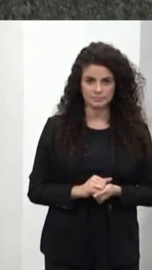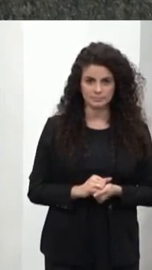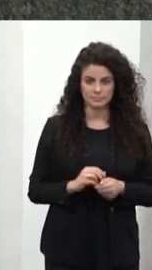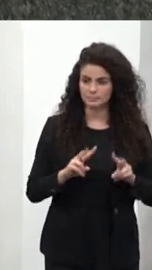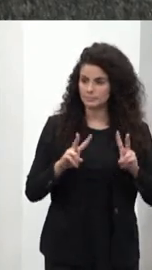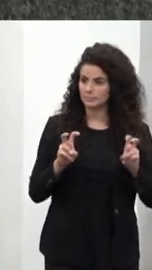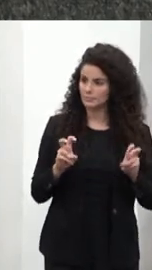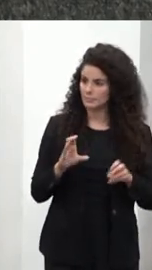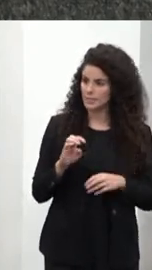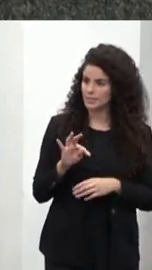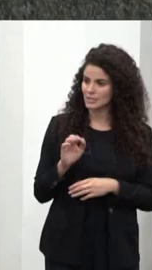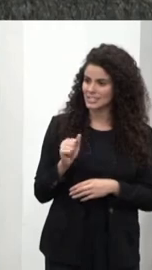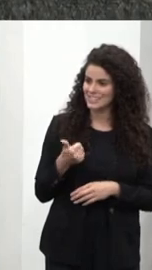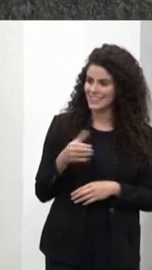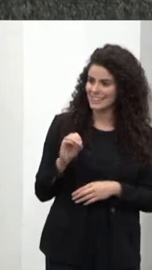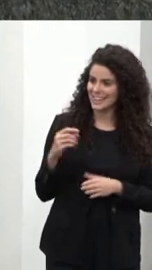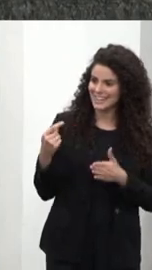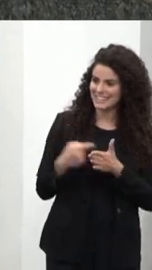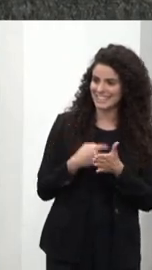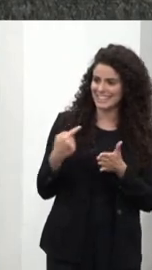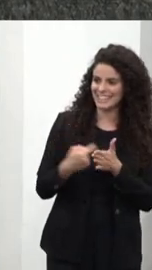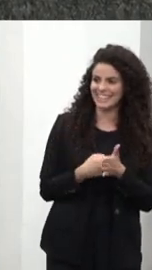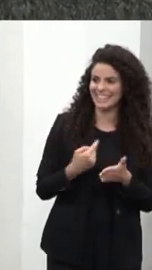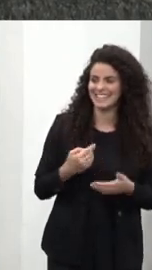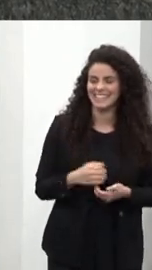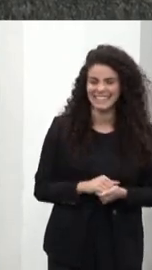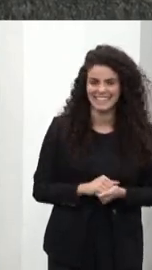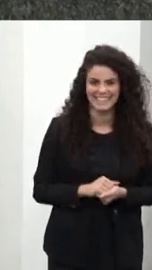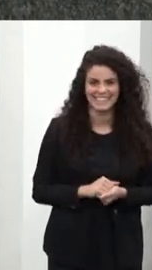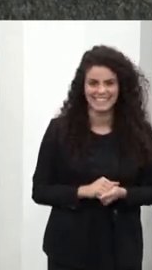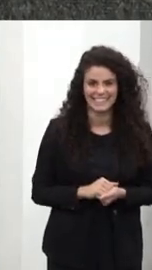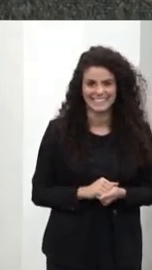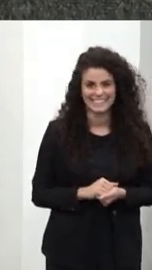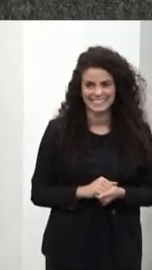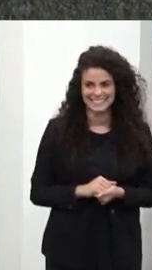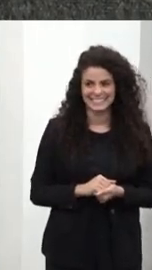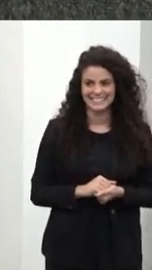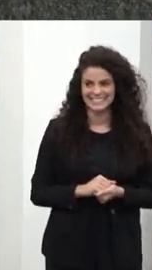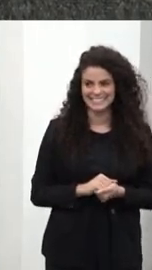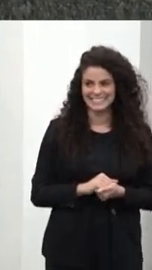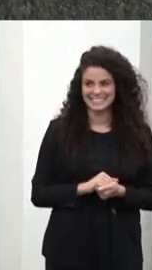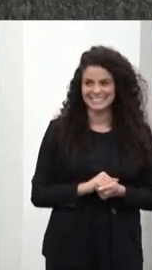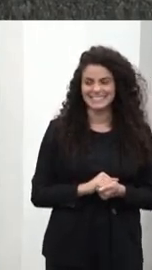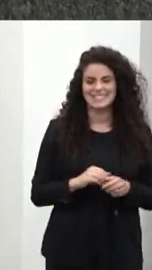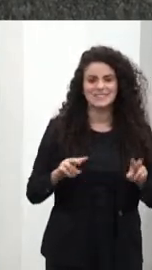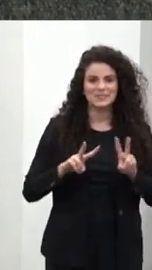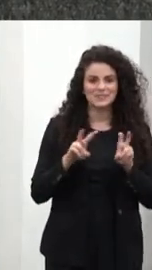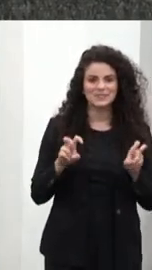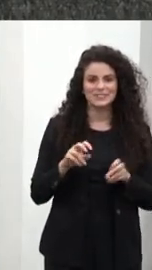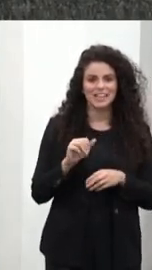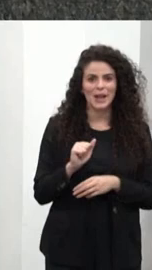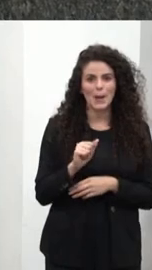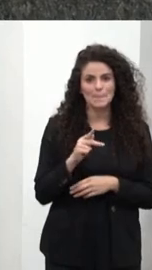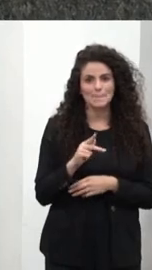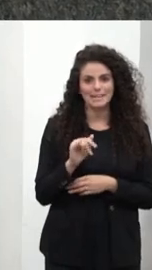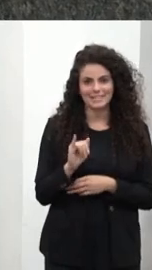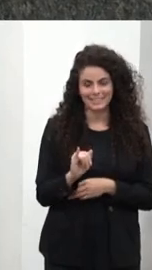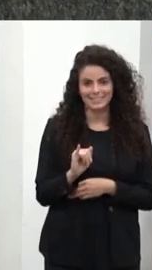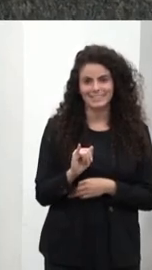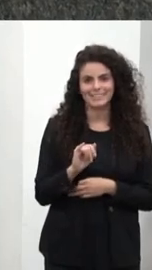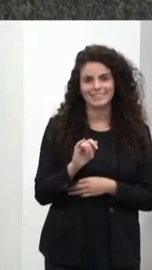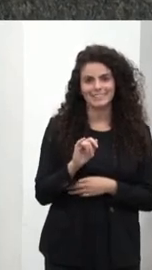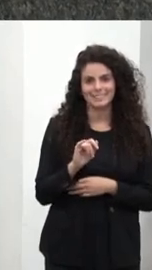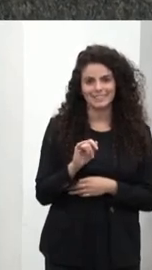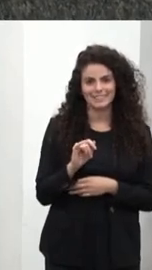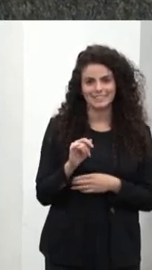Cíntia fez os 10 perguntas aqui né primeiro Fazer o registro né de fato api um reconhecimento de público